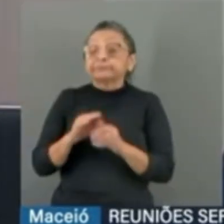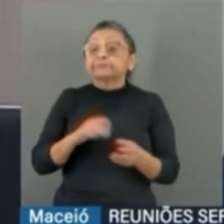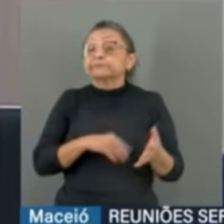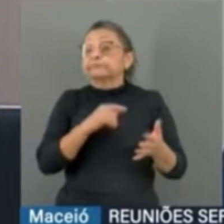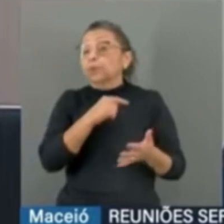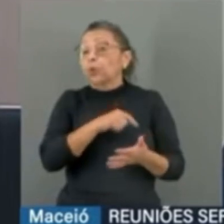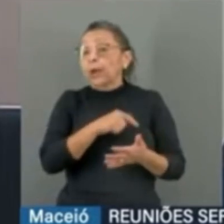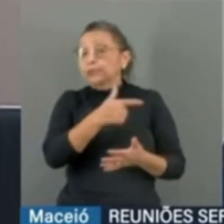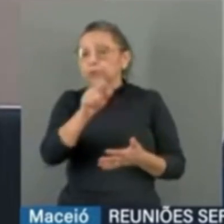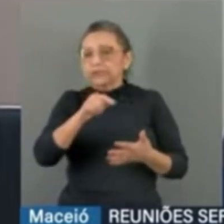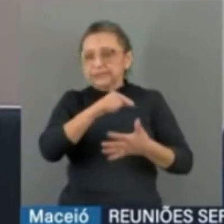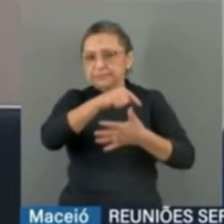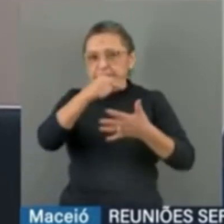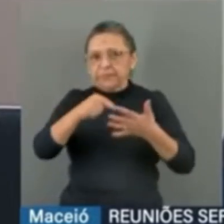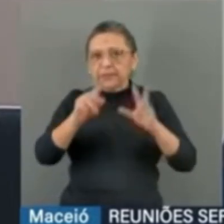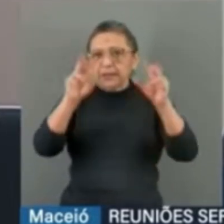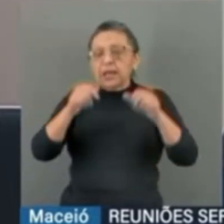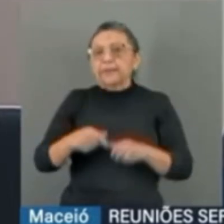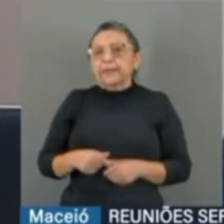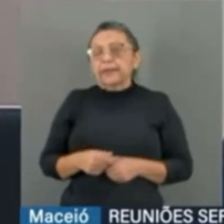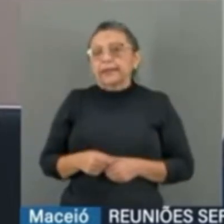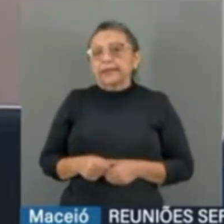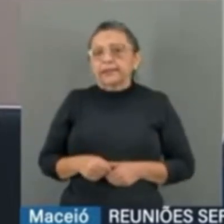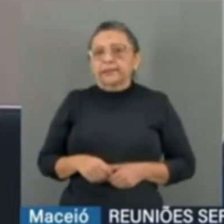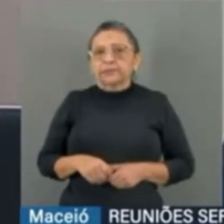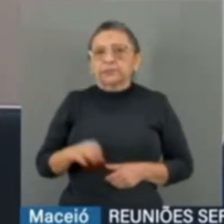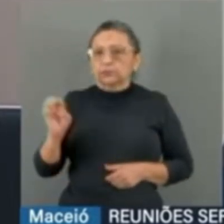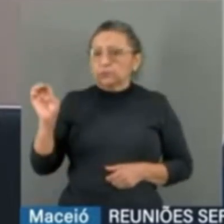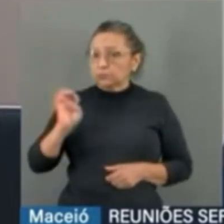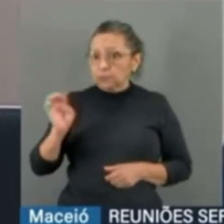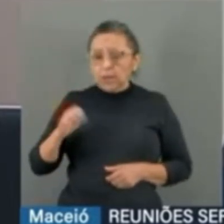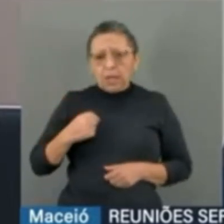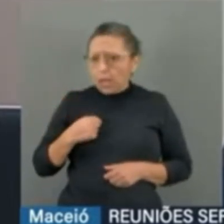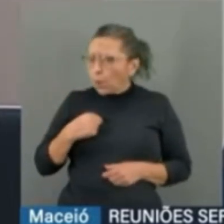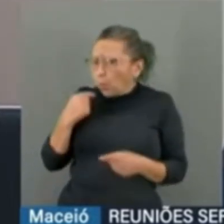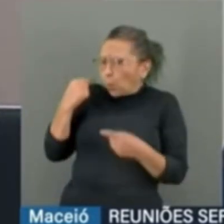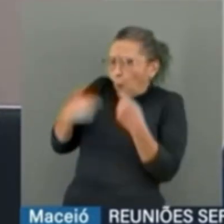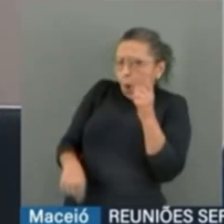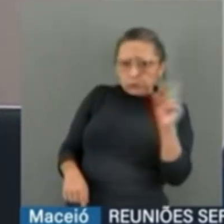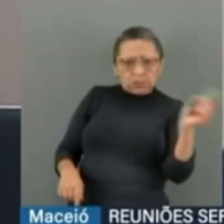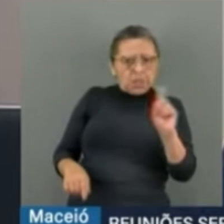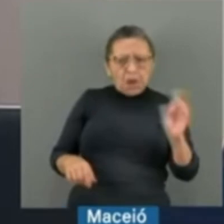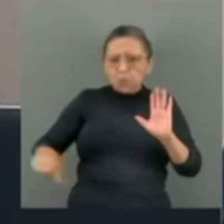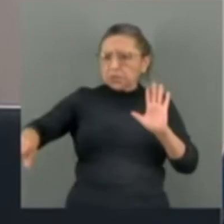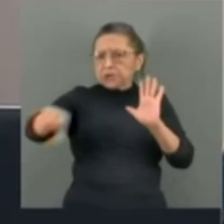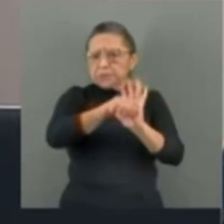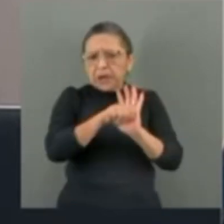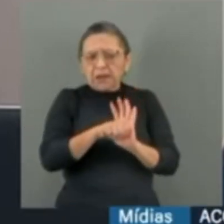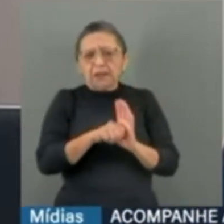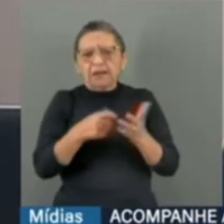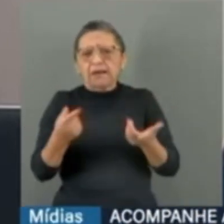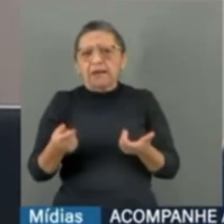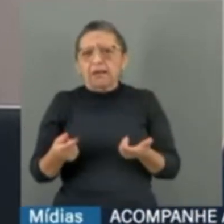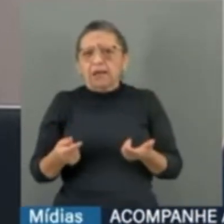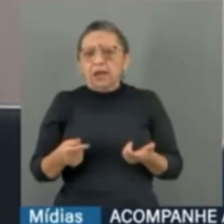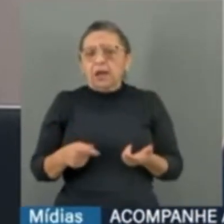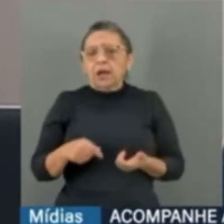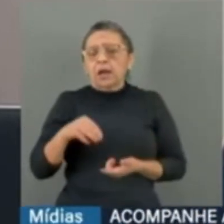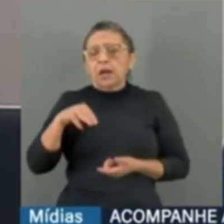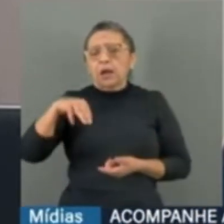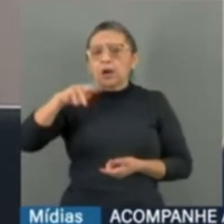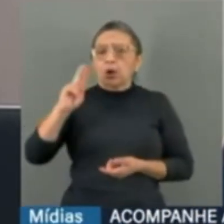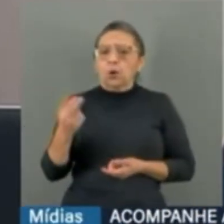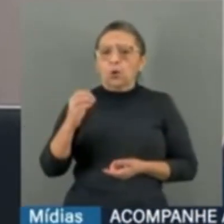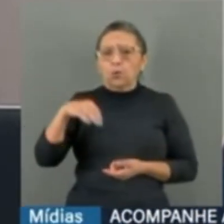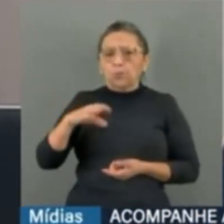questões homoafetivas, não sou contra a criminalização da homofobia.